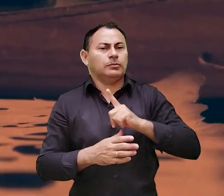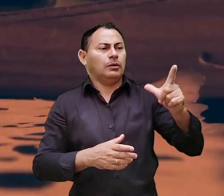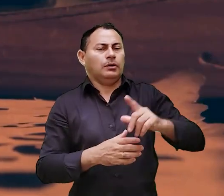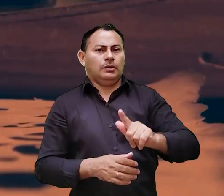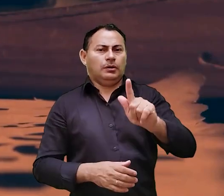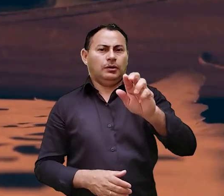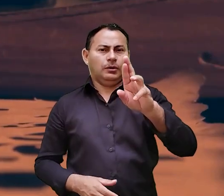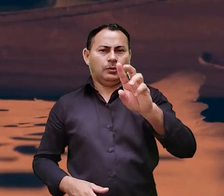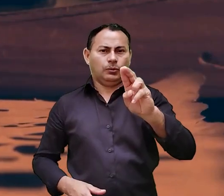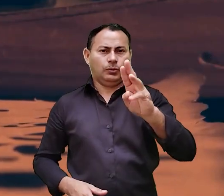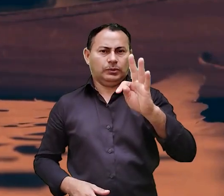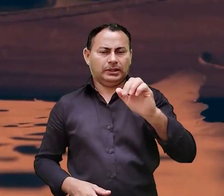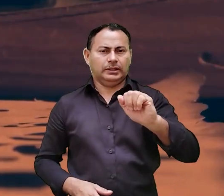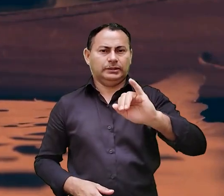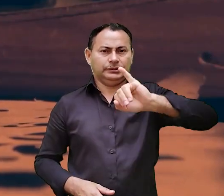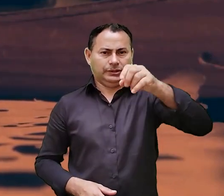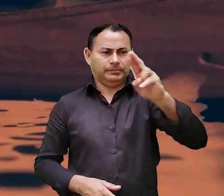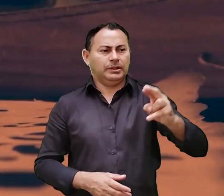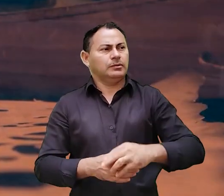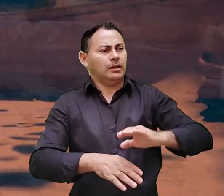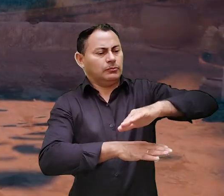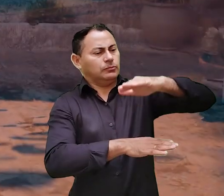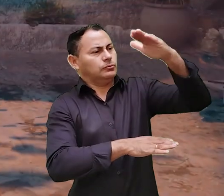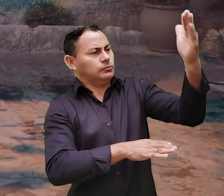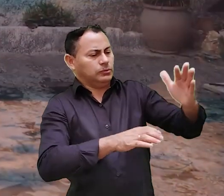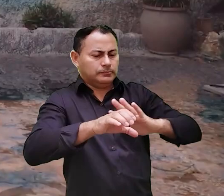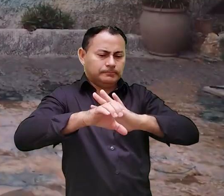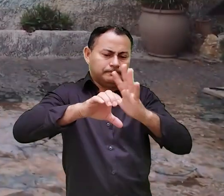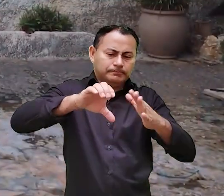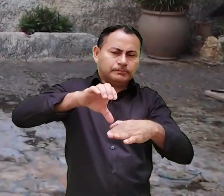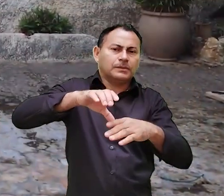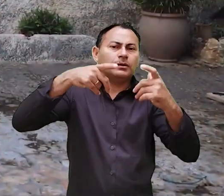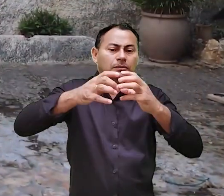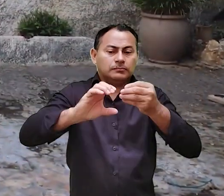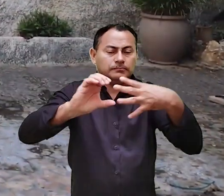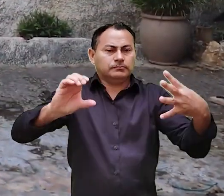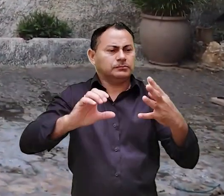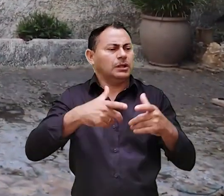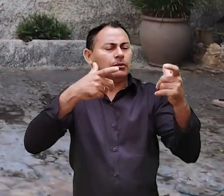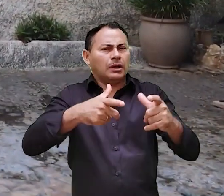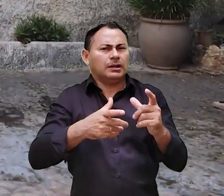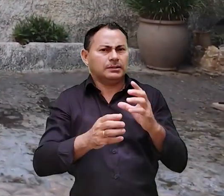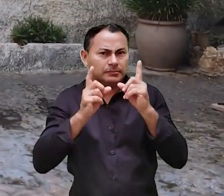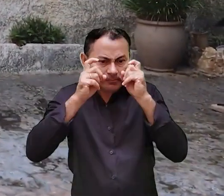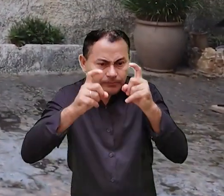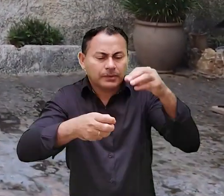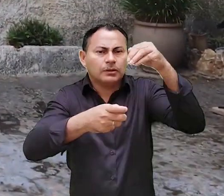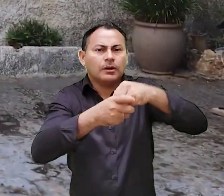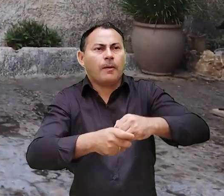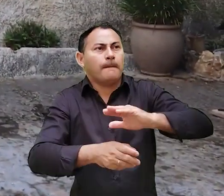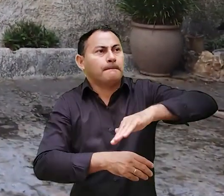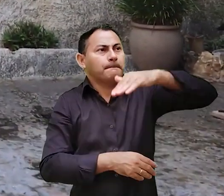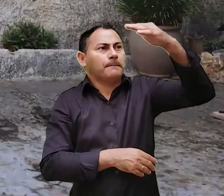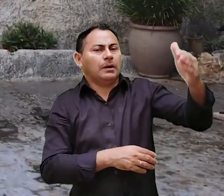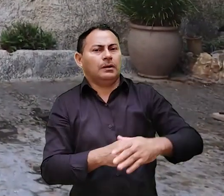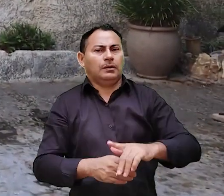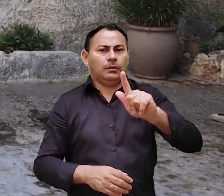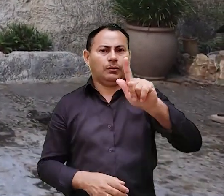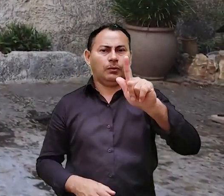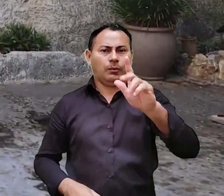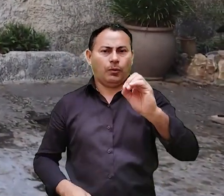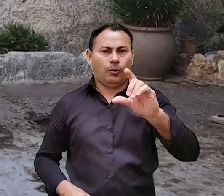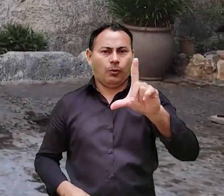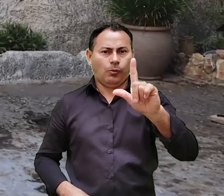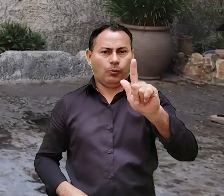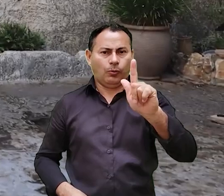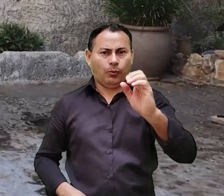lugar chamado Gruta de Jeremias. Uma característica interessante deste lugar é que ele está localizado em um monte chamado